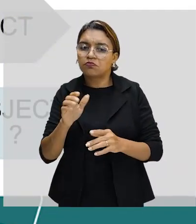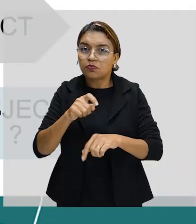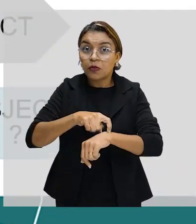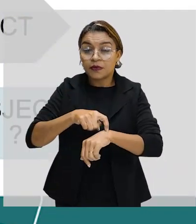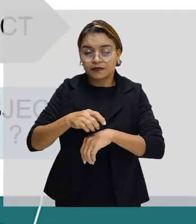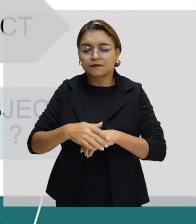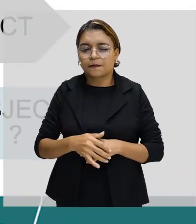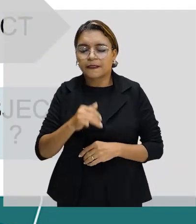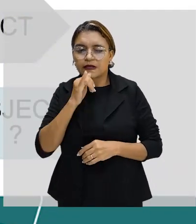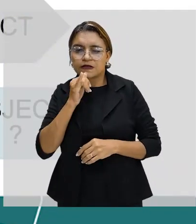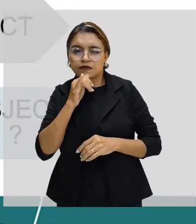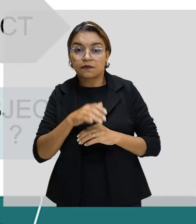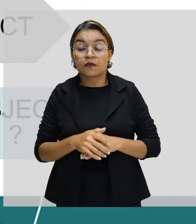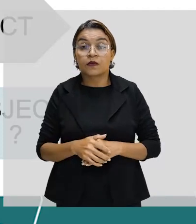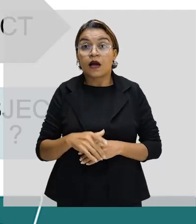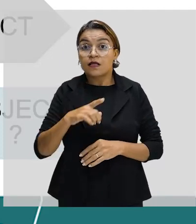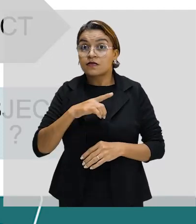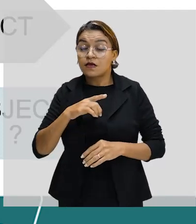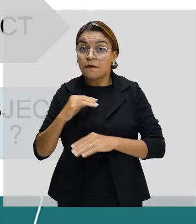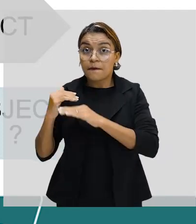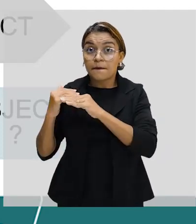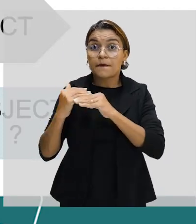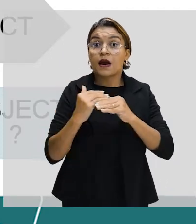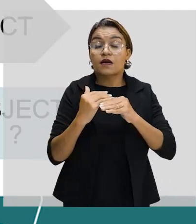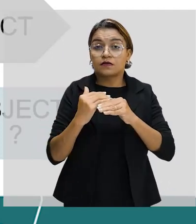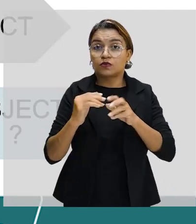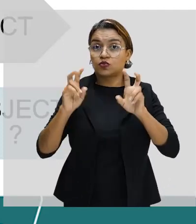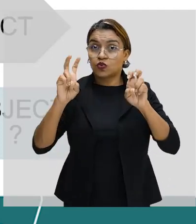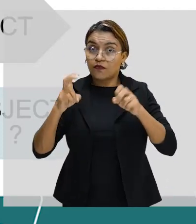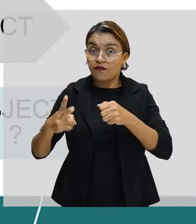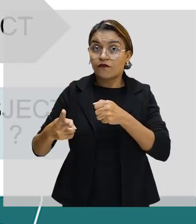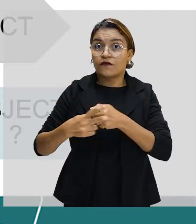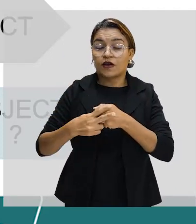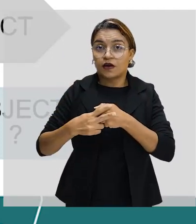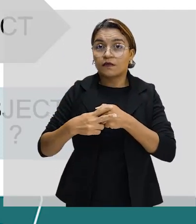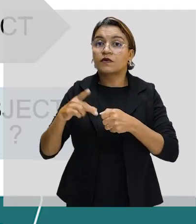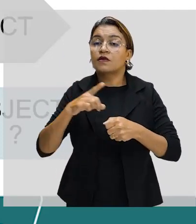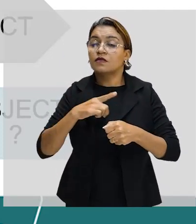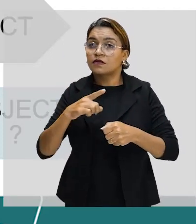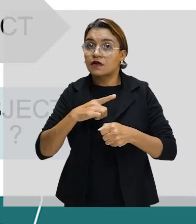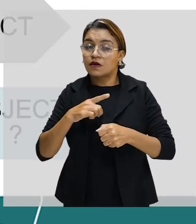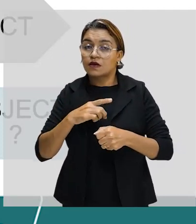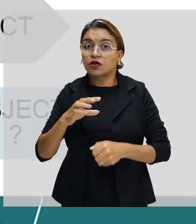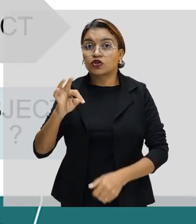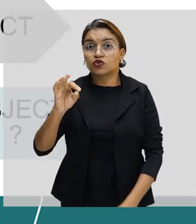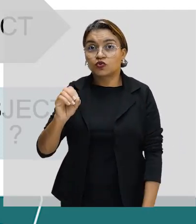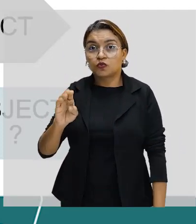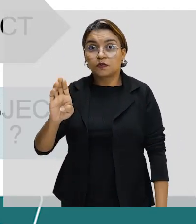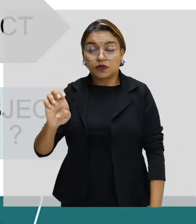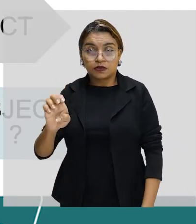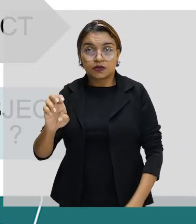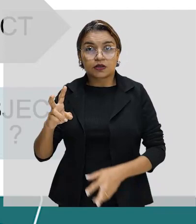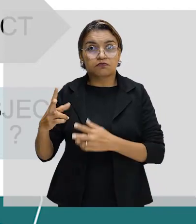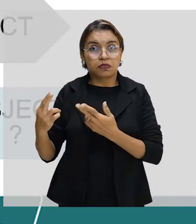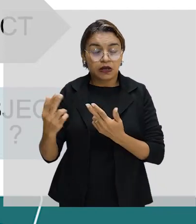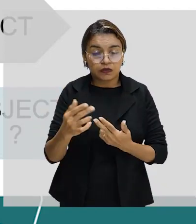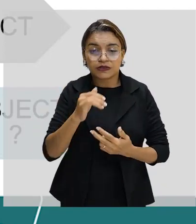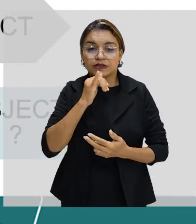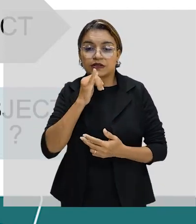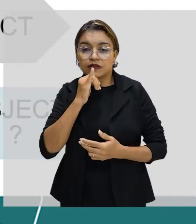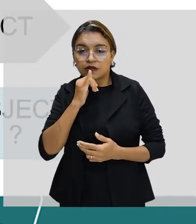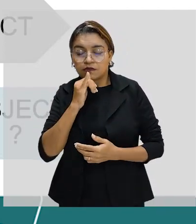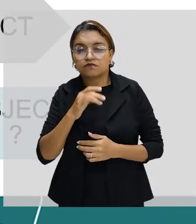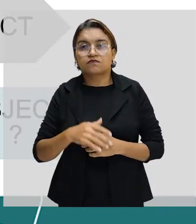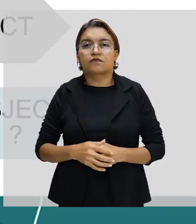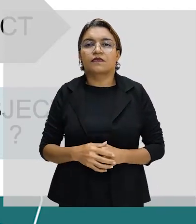esse padrão, tá? Quando se fala de verbos que são verbos como o verbo to be, que é o que nós consideramos